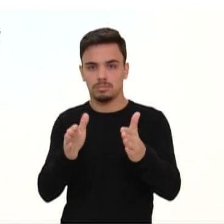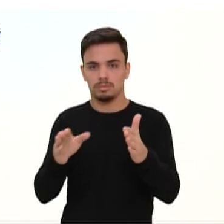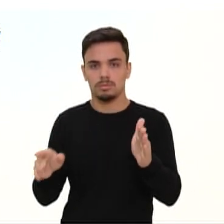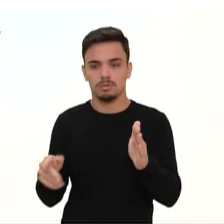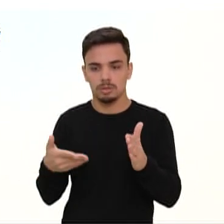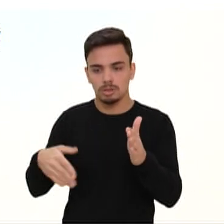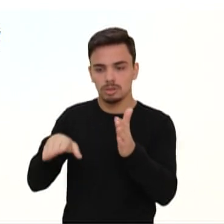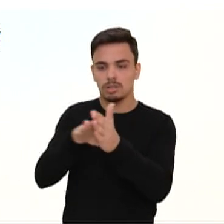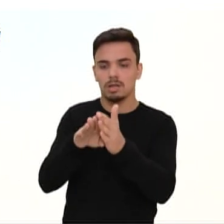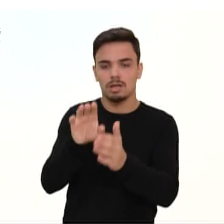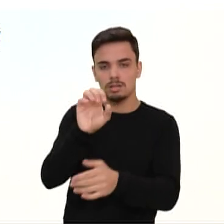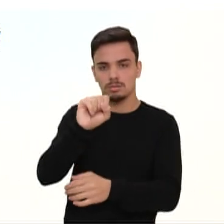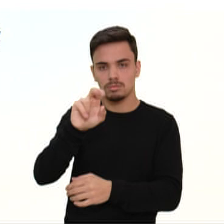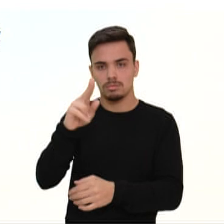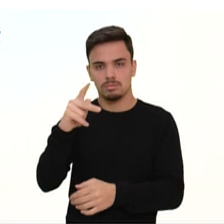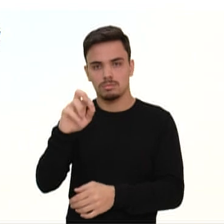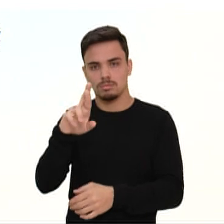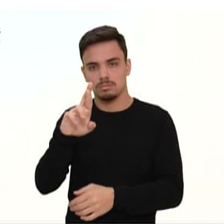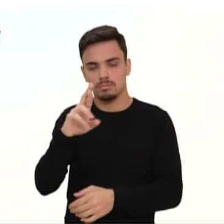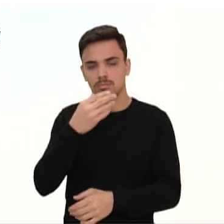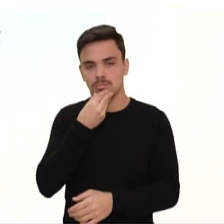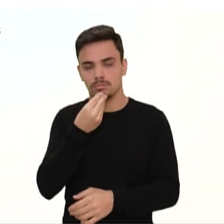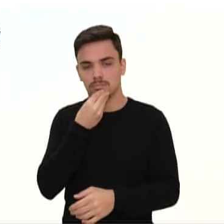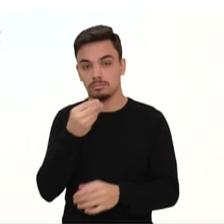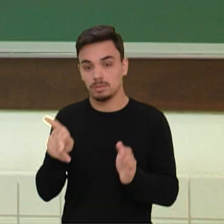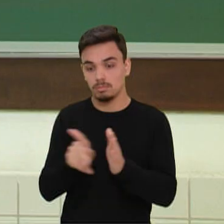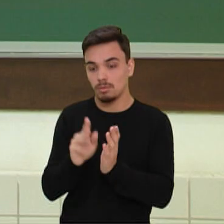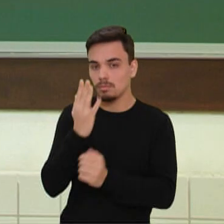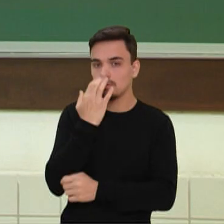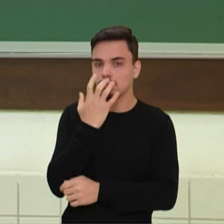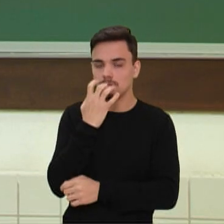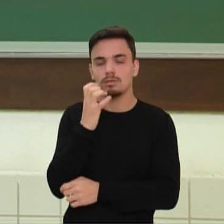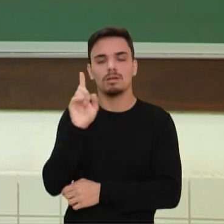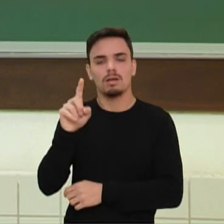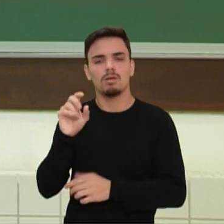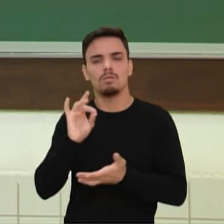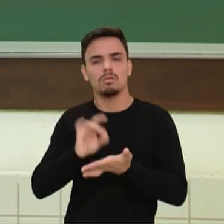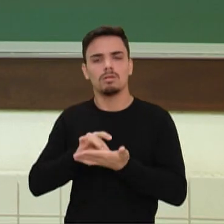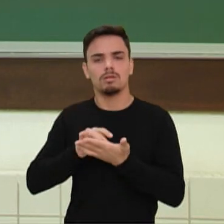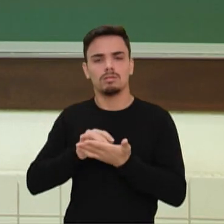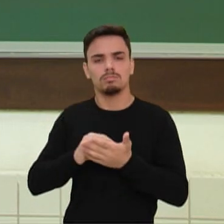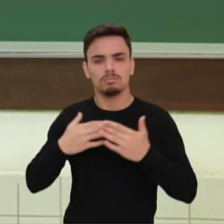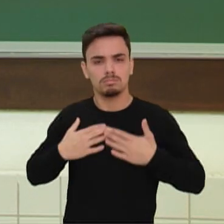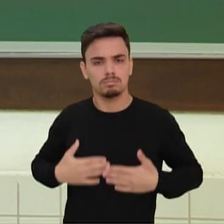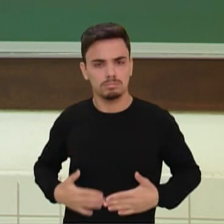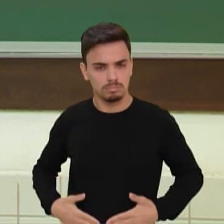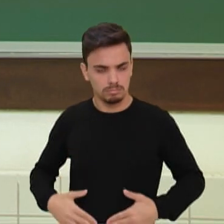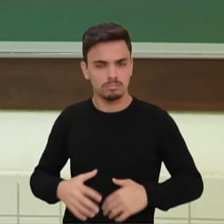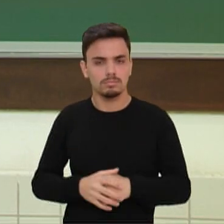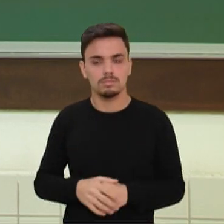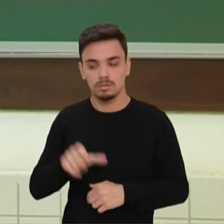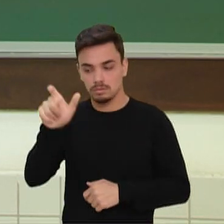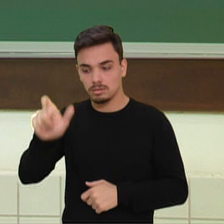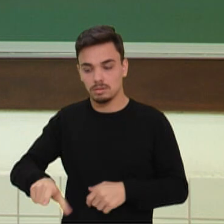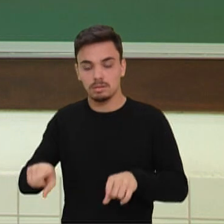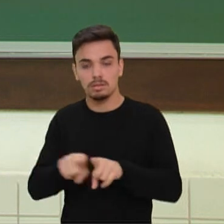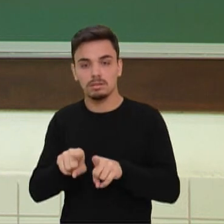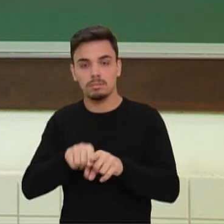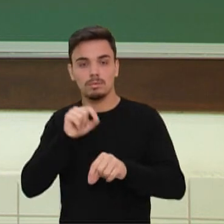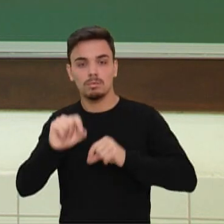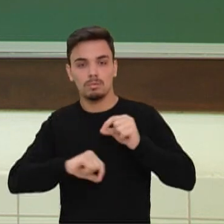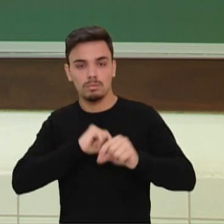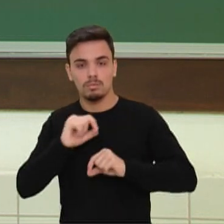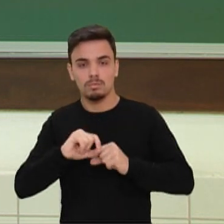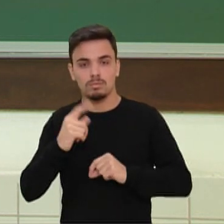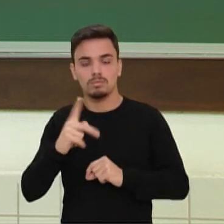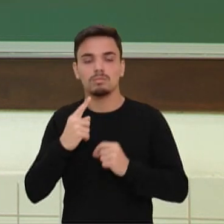super-homem. Então, para Nietzsche, o super-homem é aquele que afirma a corporeidade. É aquele que